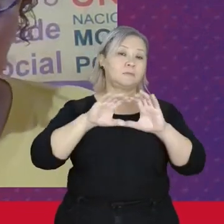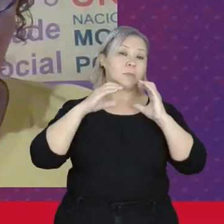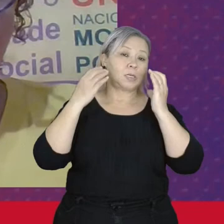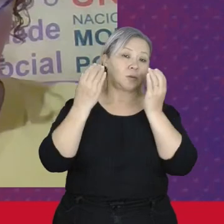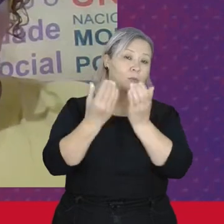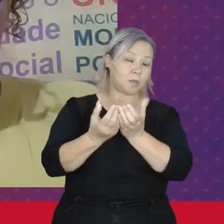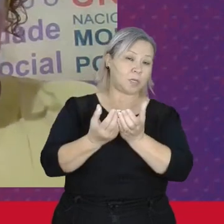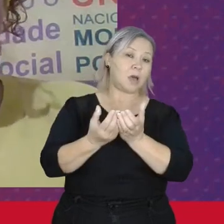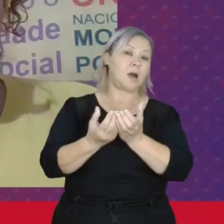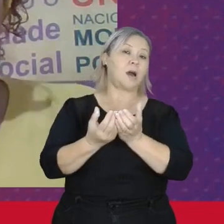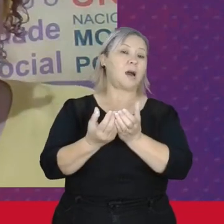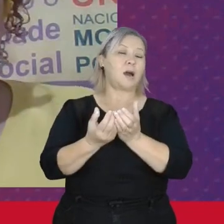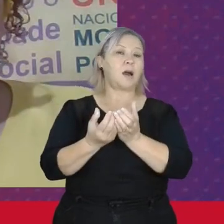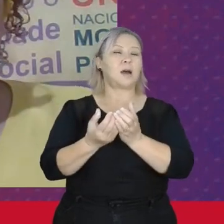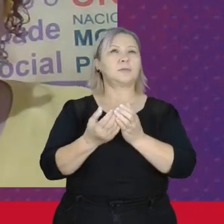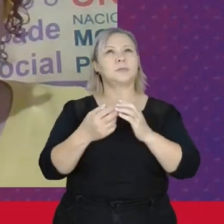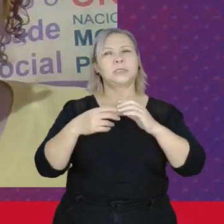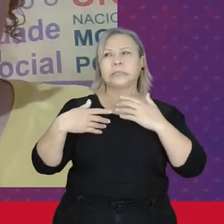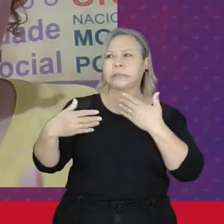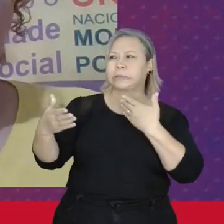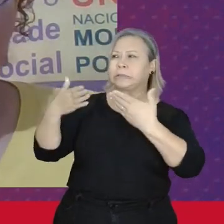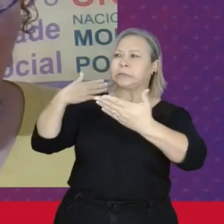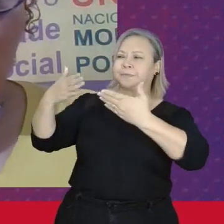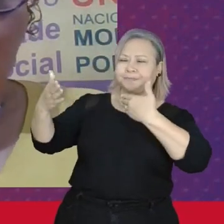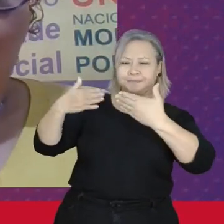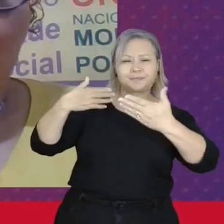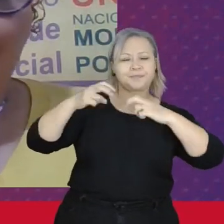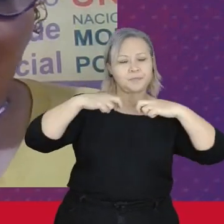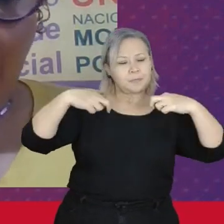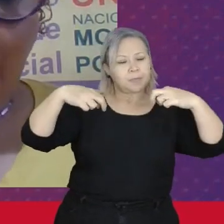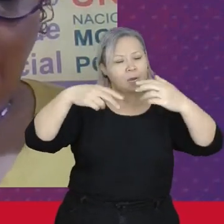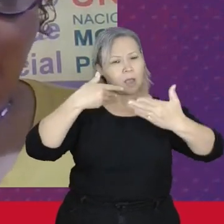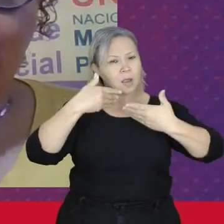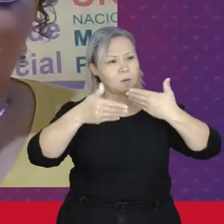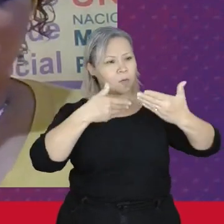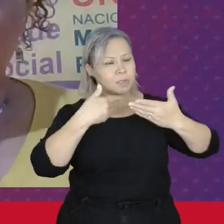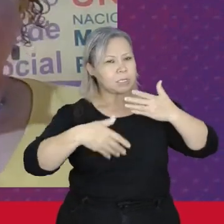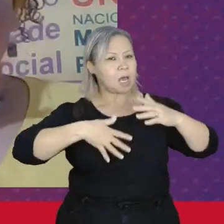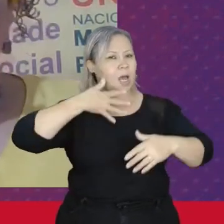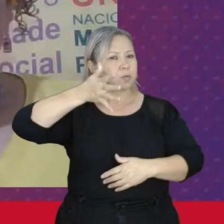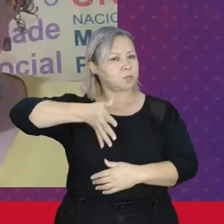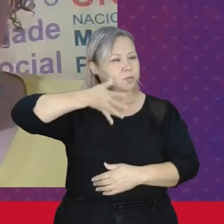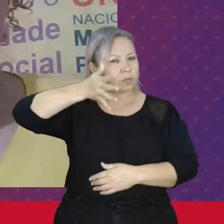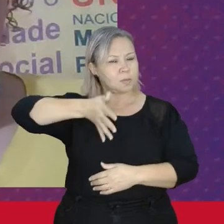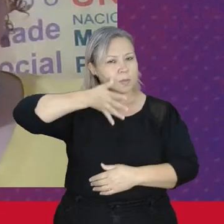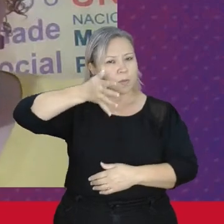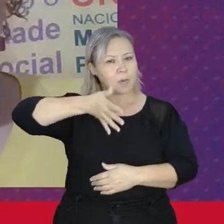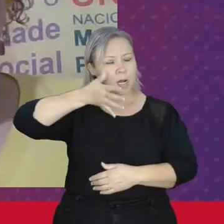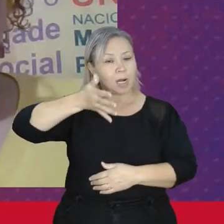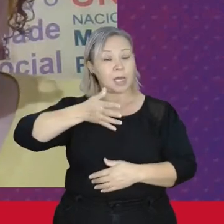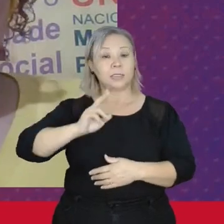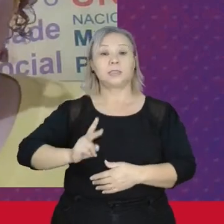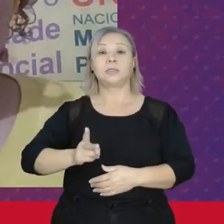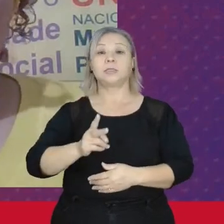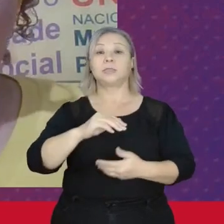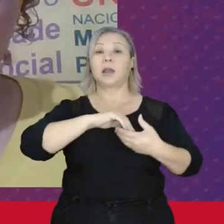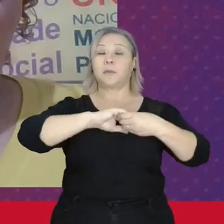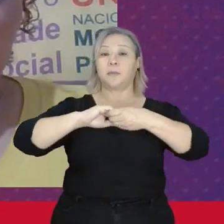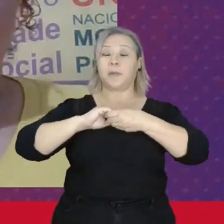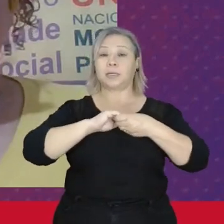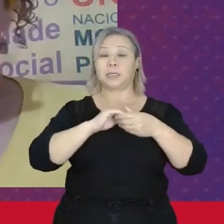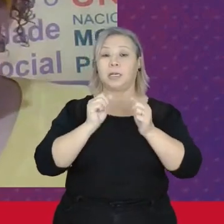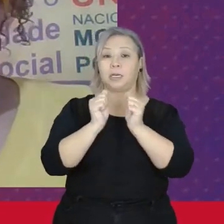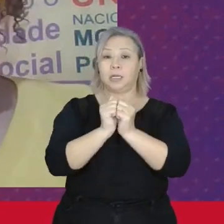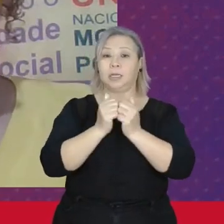comunidades, via rodas de conversas, via palestras, sempre em parcerias com